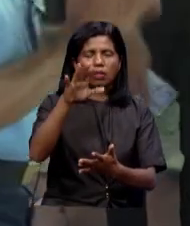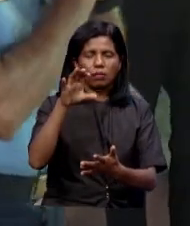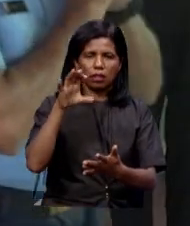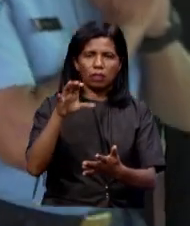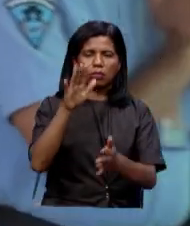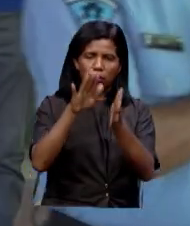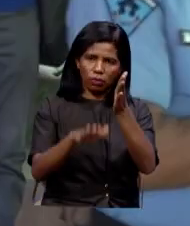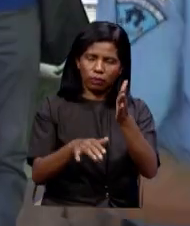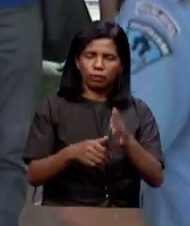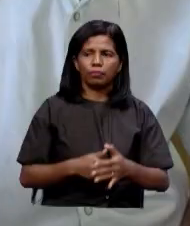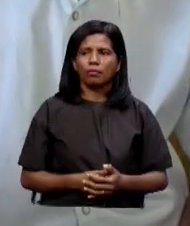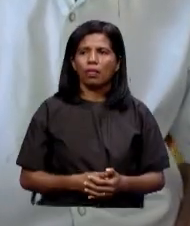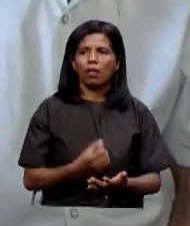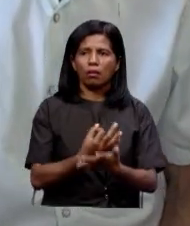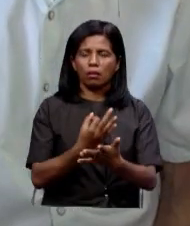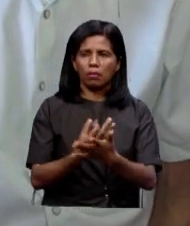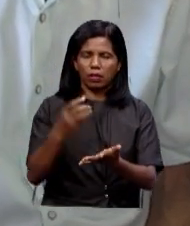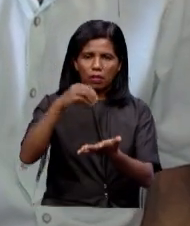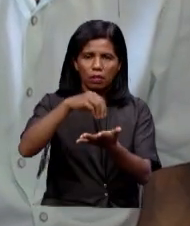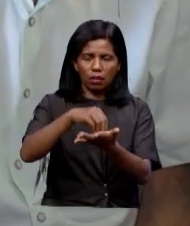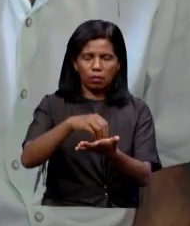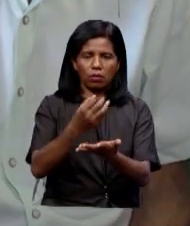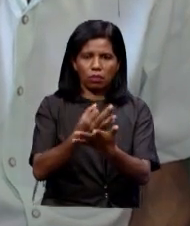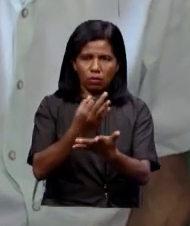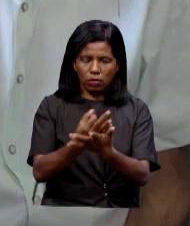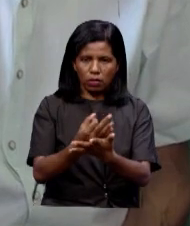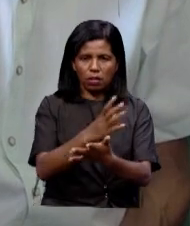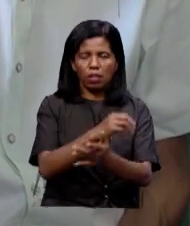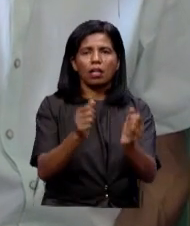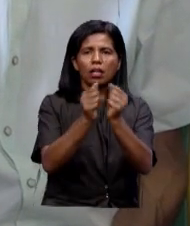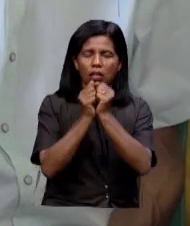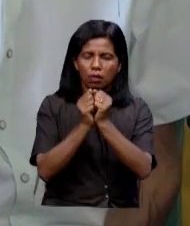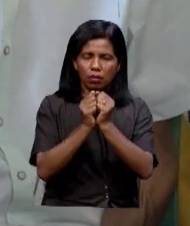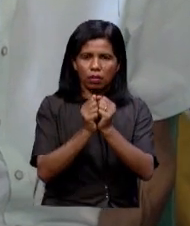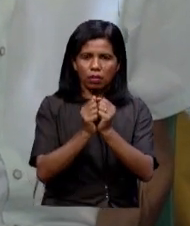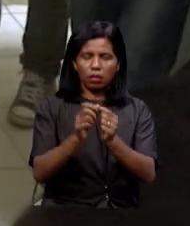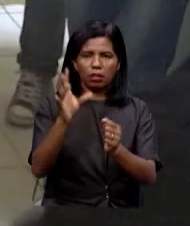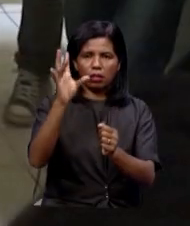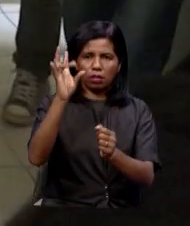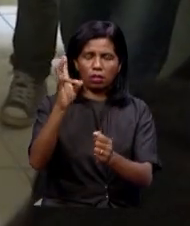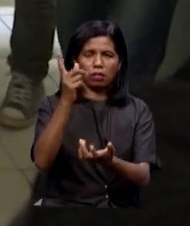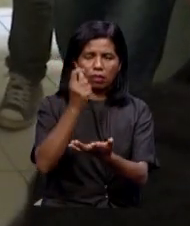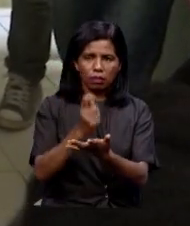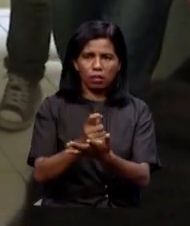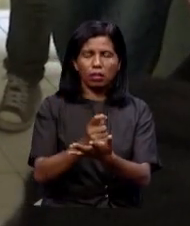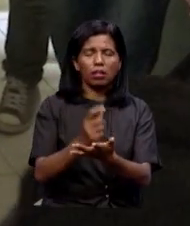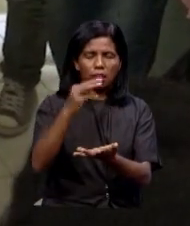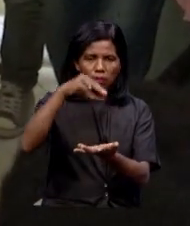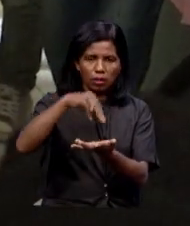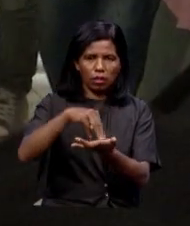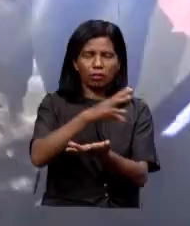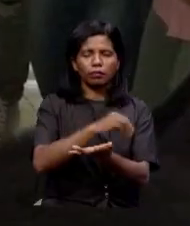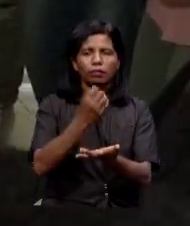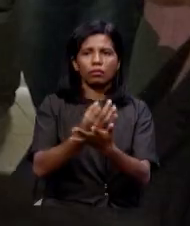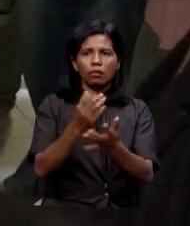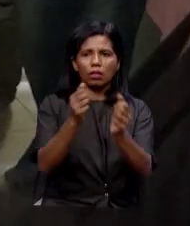lima. Orsamento nebe prevê ba subsidiu fing duanu ne, hamutuk tokon hitu pontu walu, no beneficiario ba subsidiu fin duanu he Timor